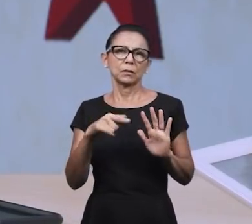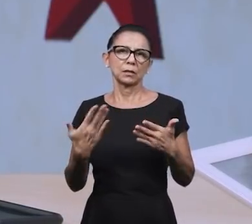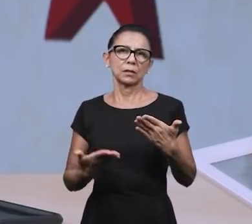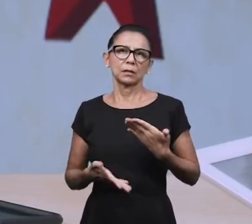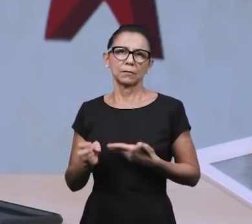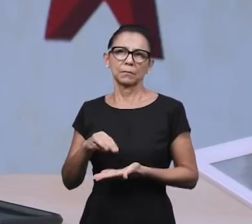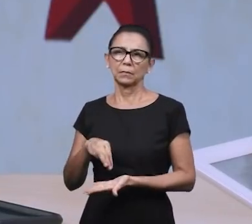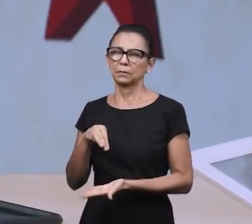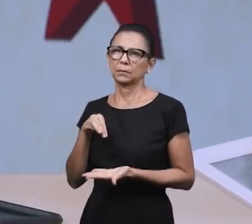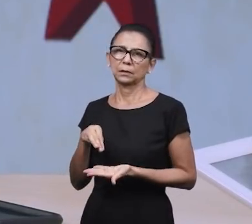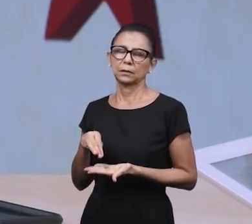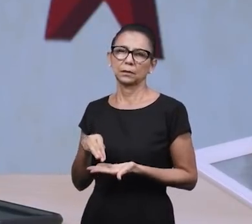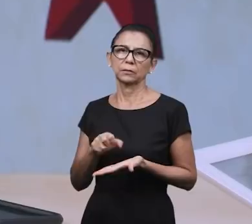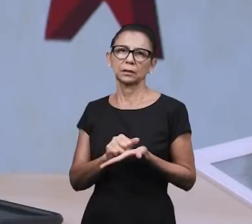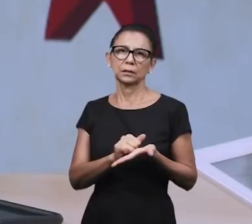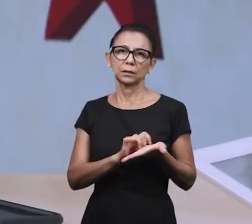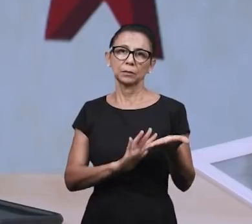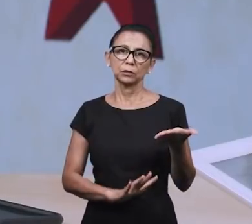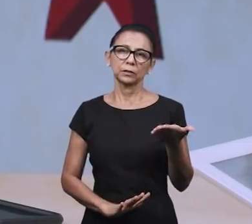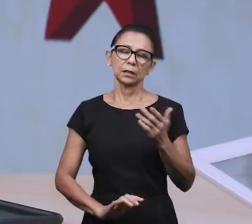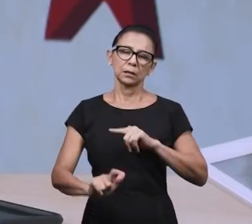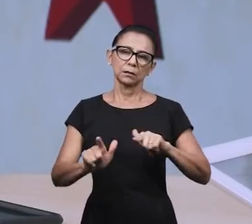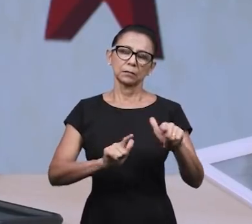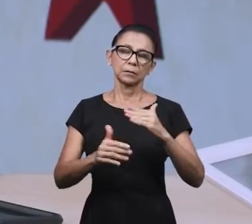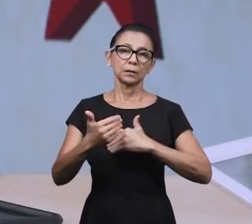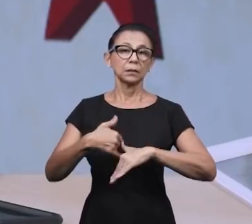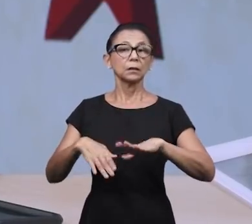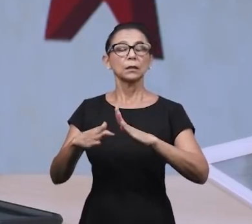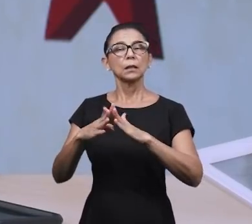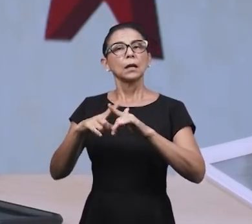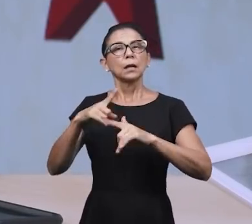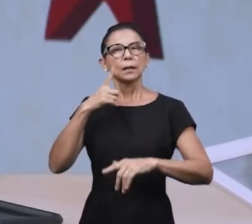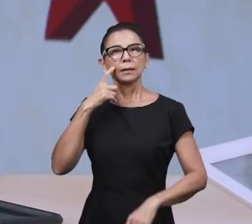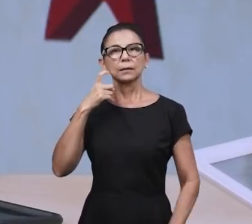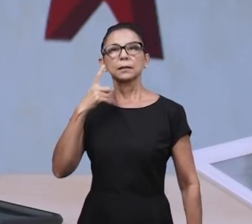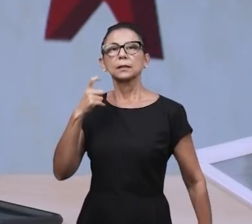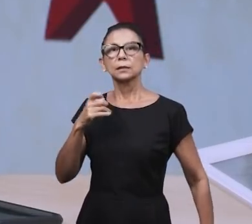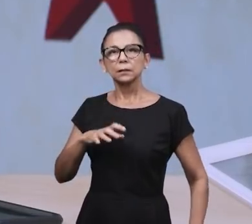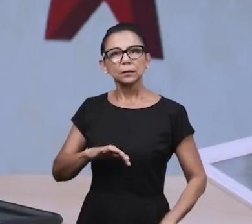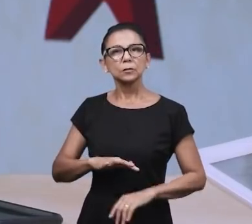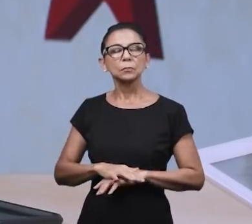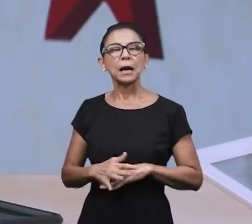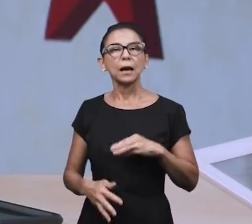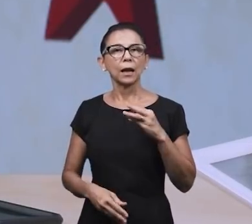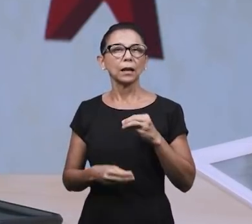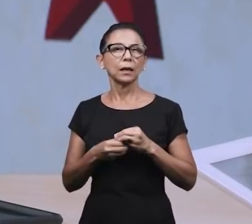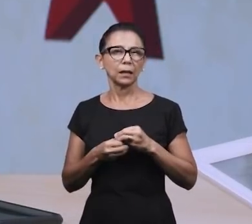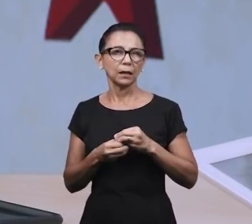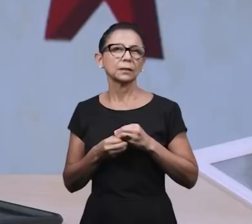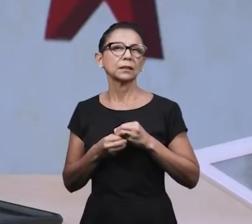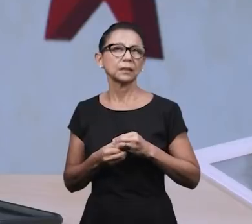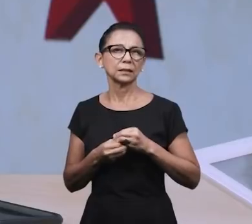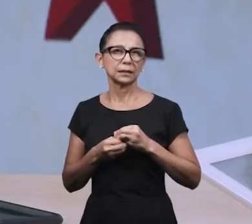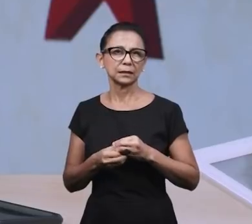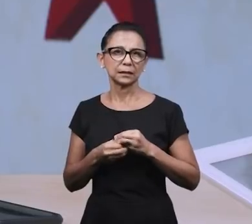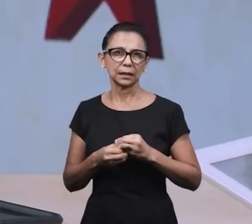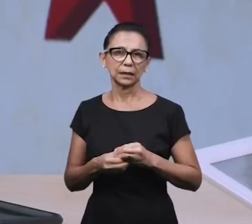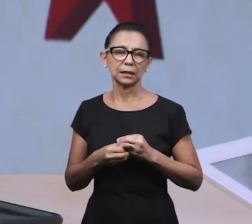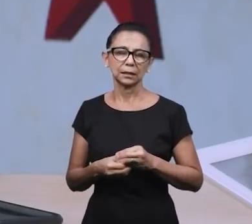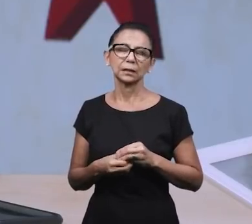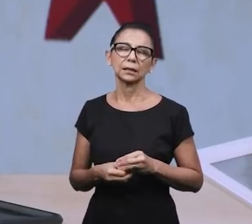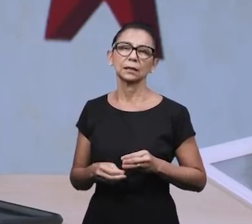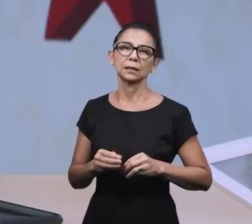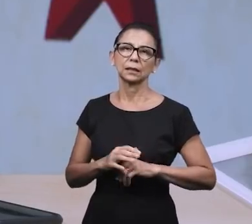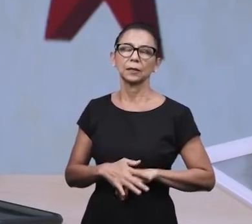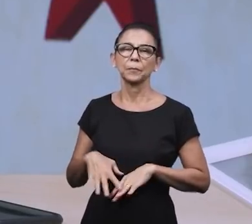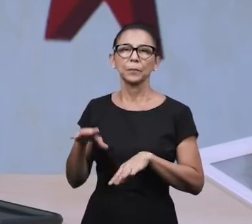membro da Igreja Cristã Maranata, para você que tem atividade na igreja, é muito interessante porque compõe todo aquele acervo